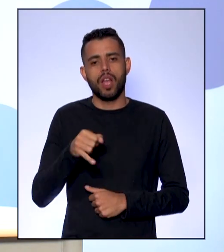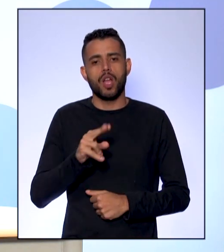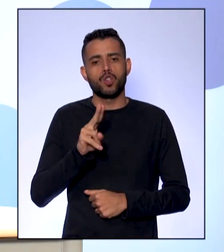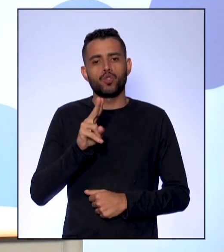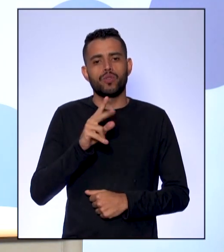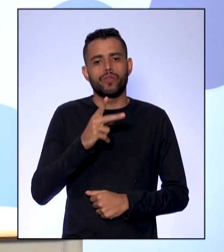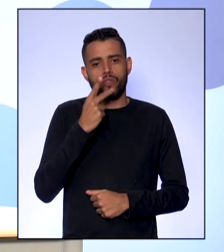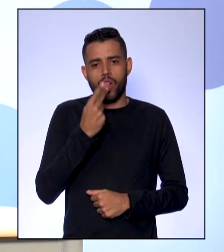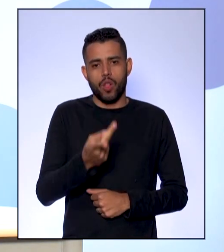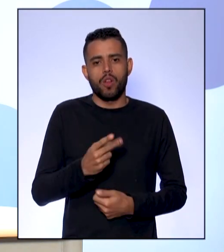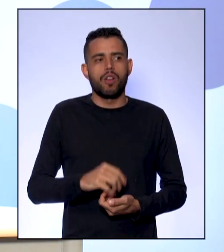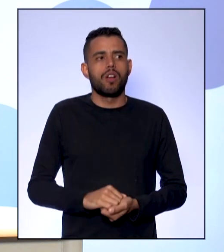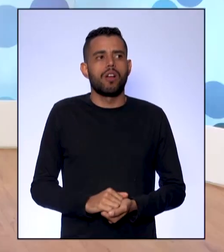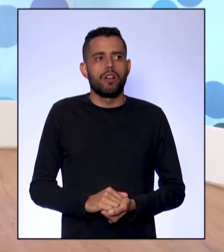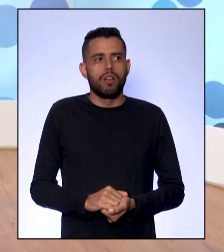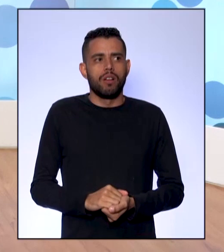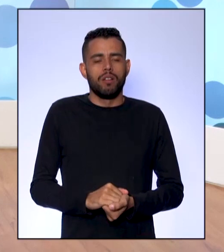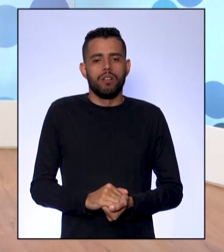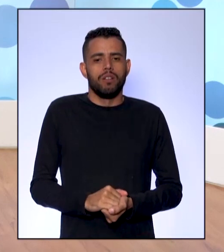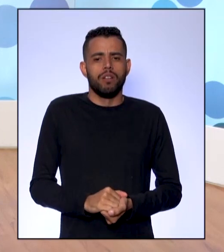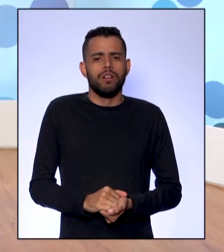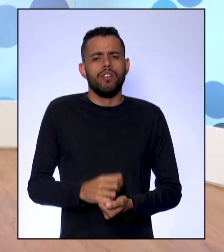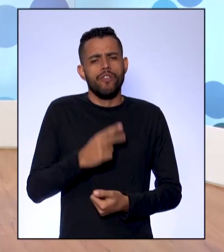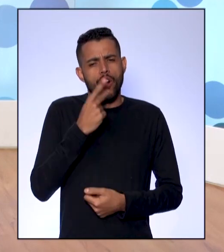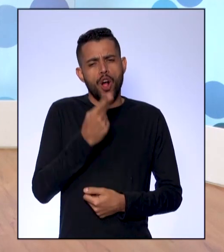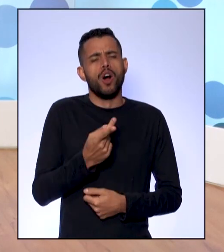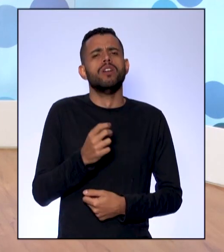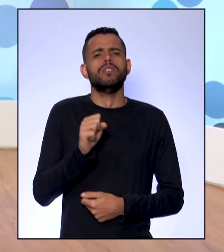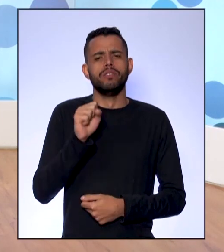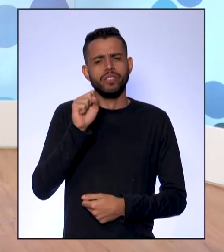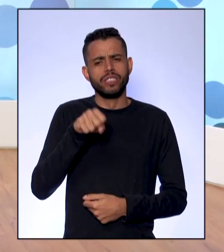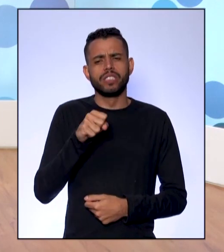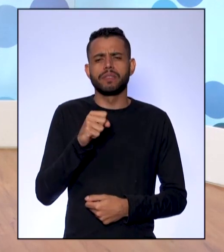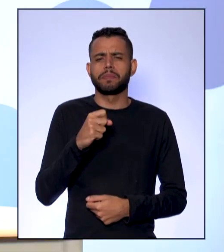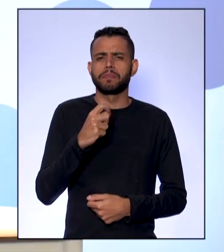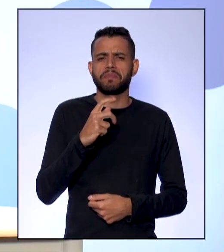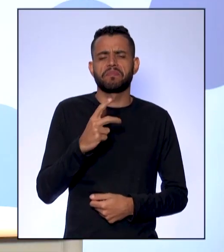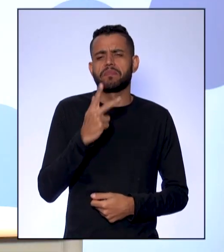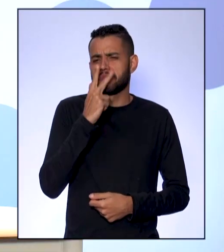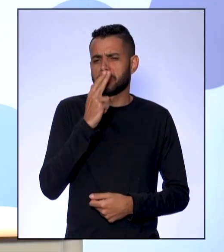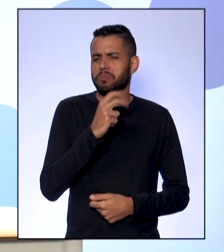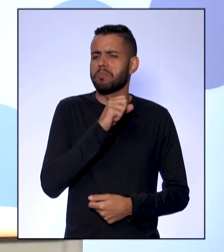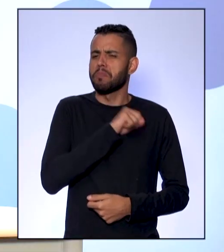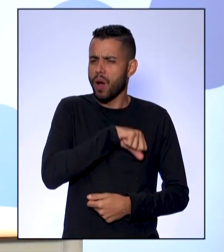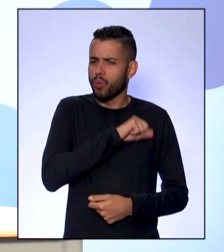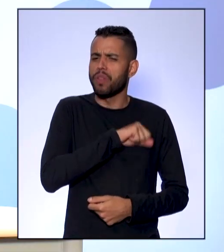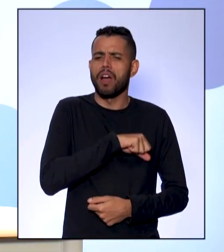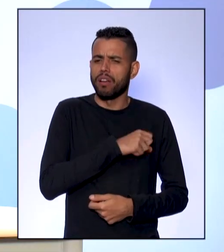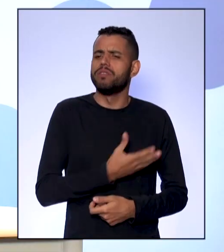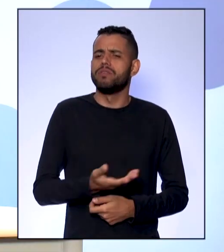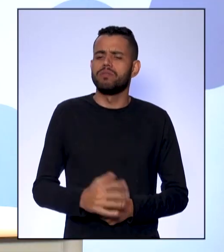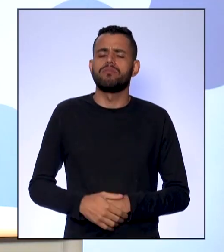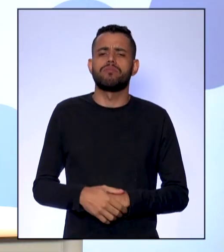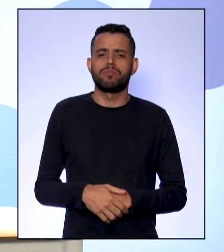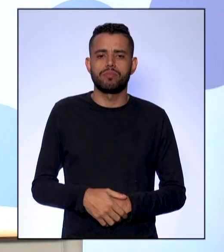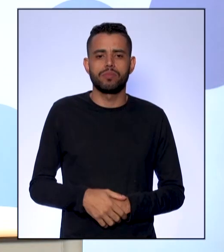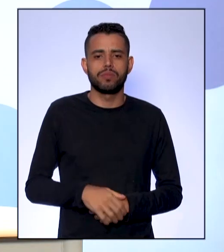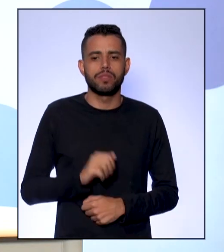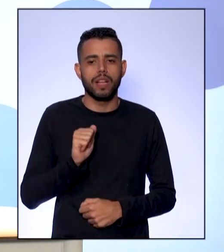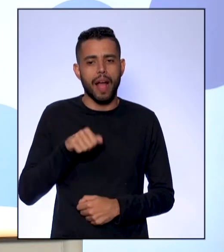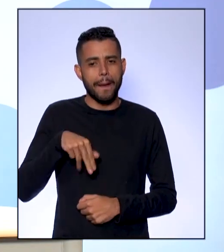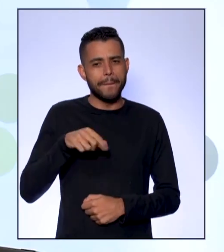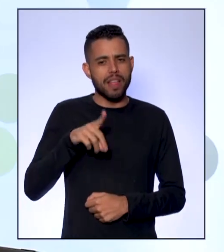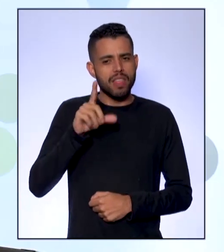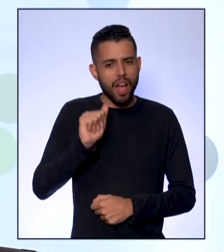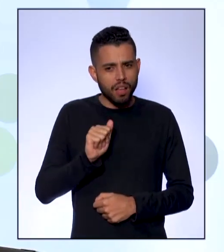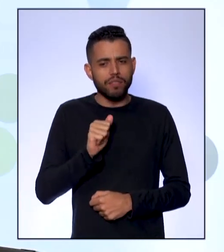falou, deve ser minha xará, Ju? Sua xará. Sim, acho maldade. Deixa eu ver mais. A Amanda falou que